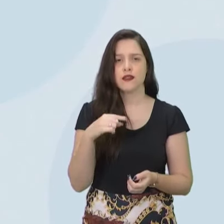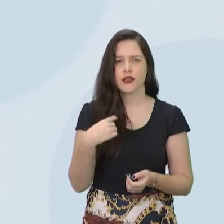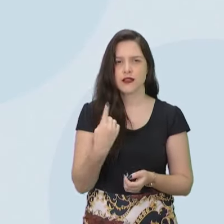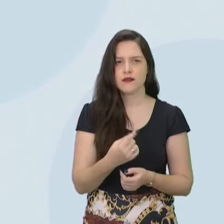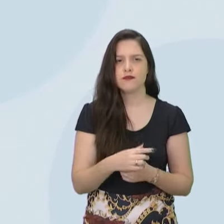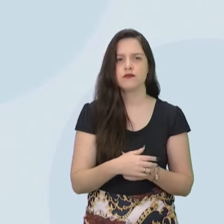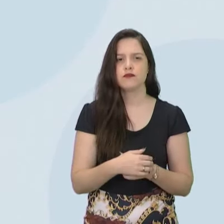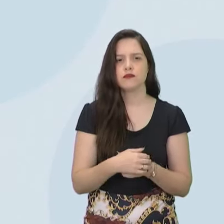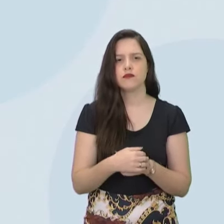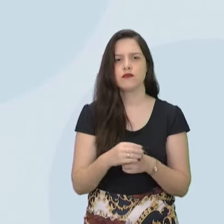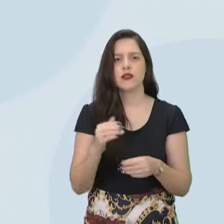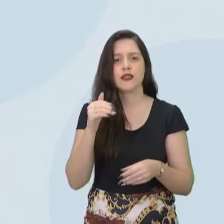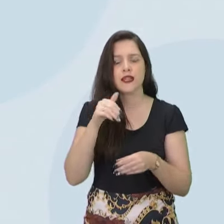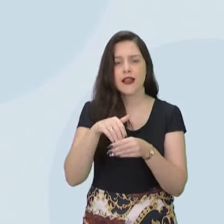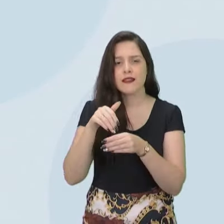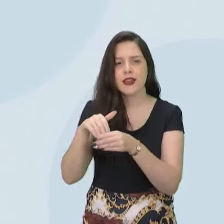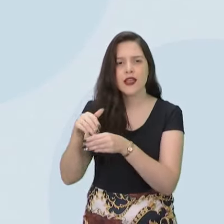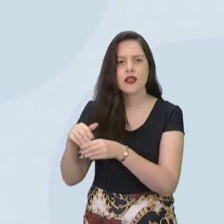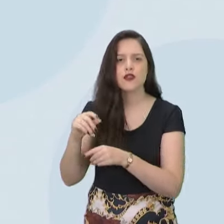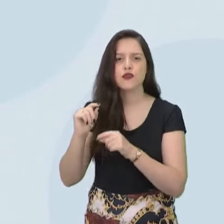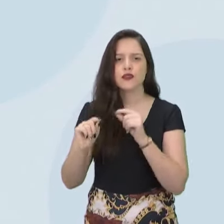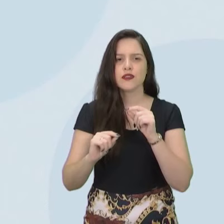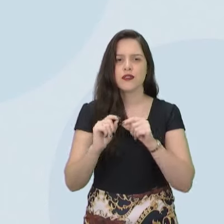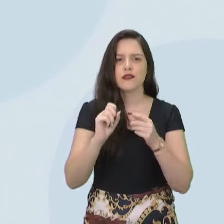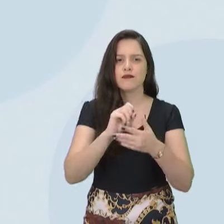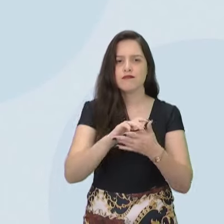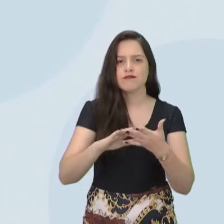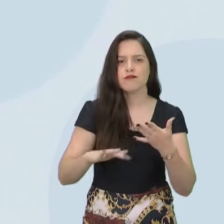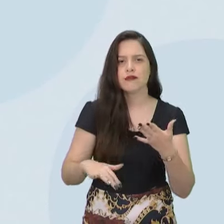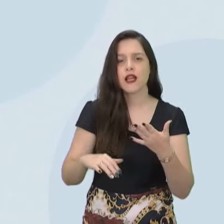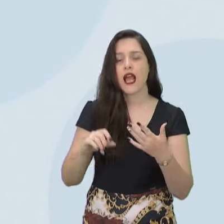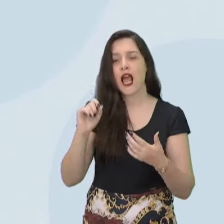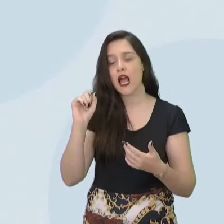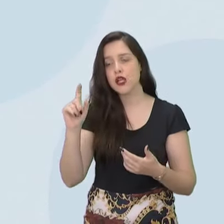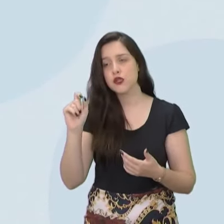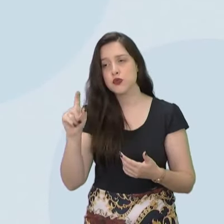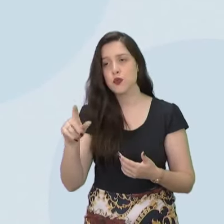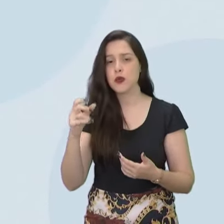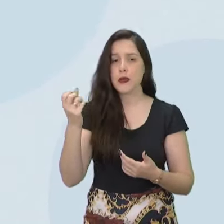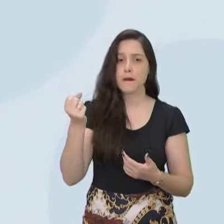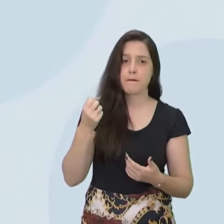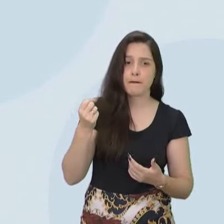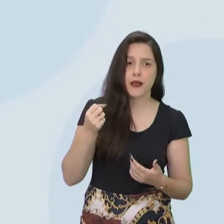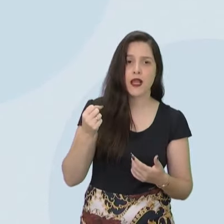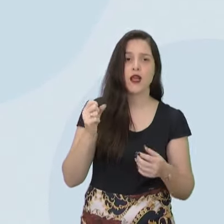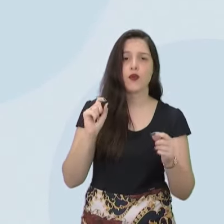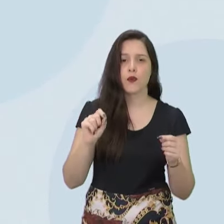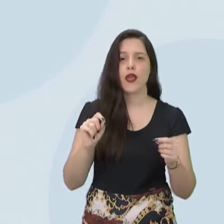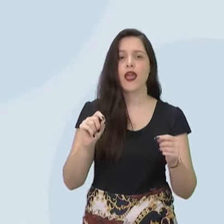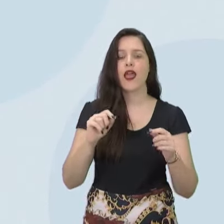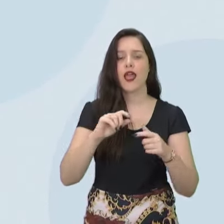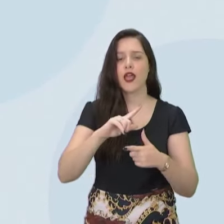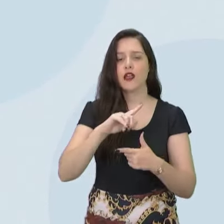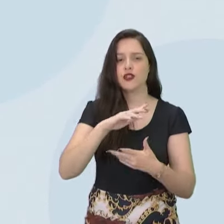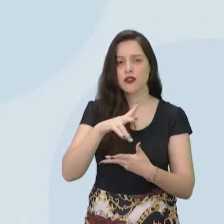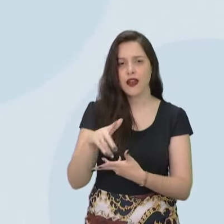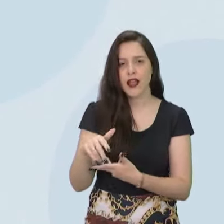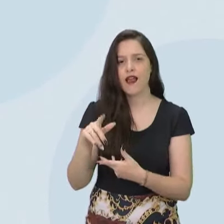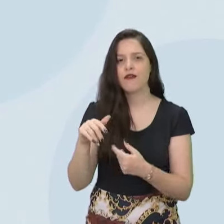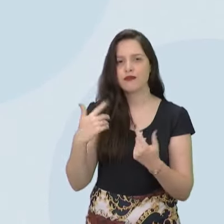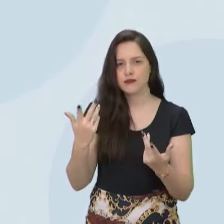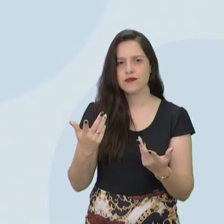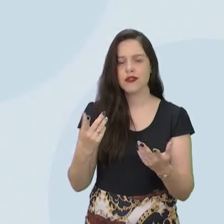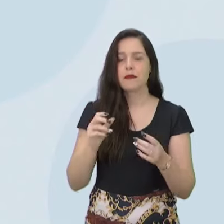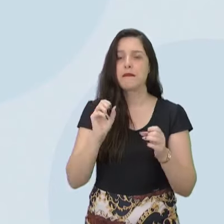Elas vão estar sempre com essa cor, né? As habilidades que tiverem em azul e branco são as habilidades da formação geral básica, que o Vanderlei trouxe pra gente. E